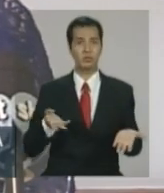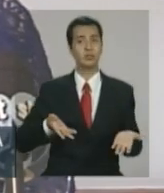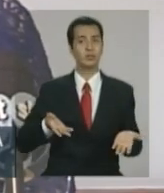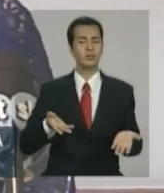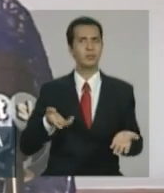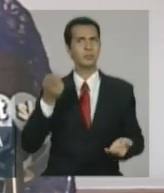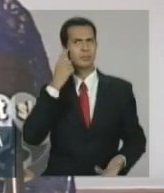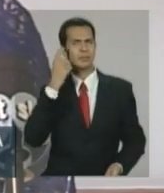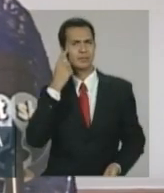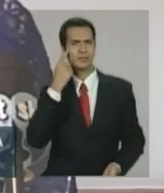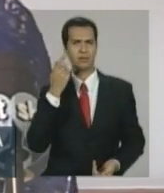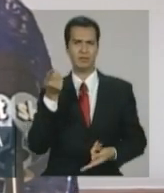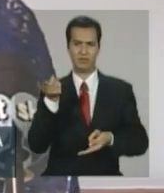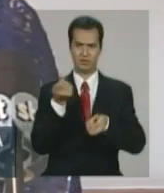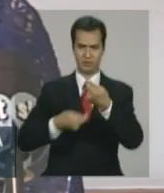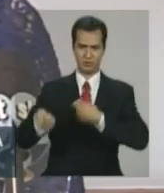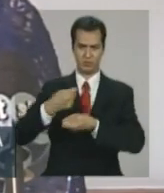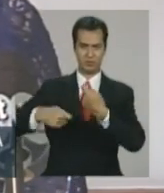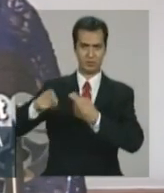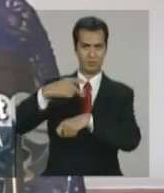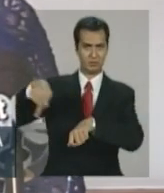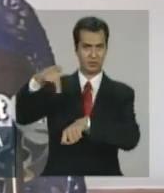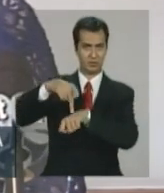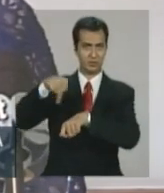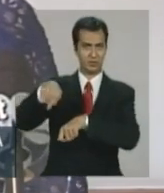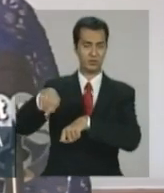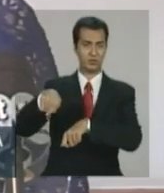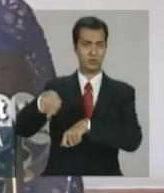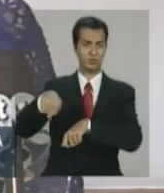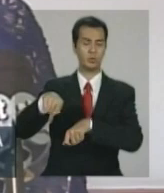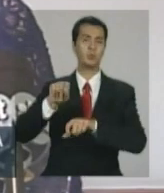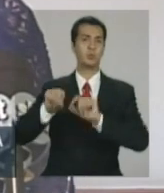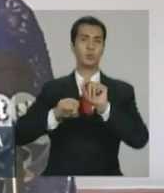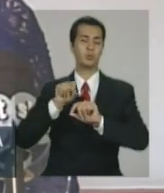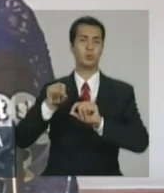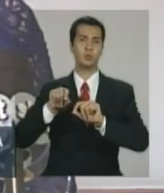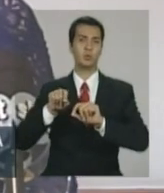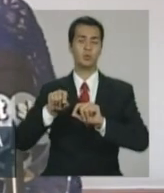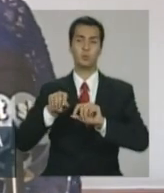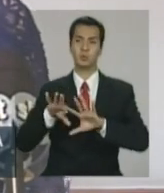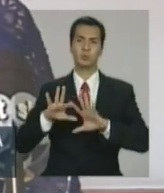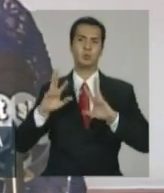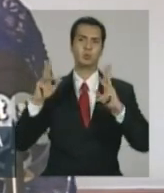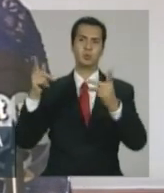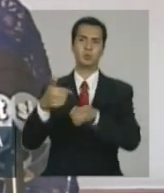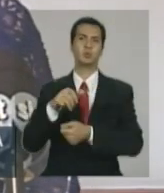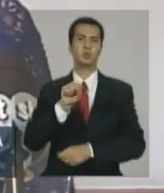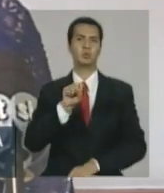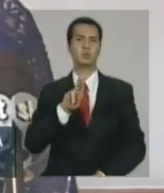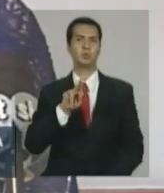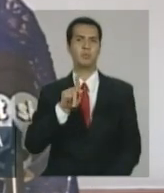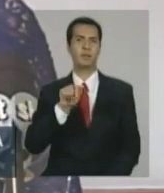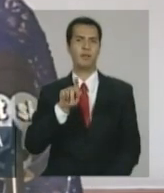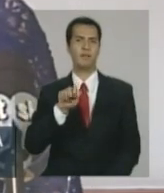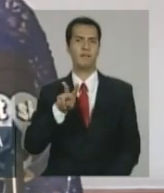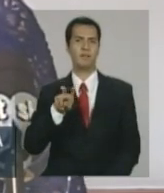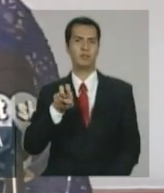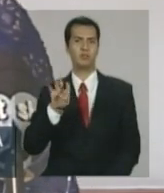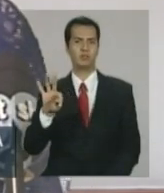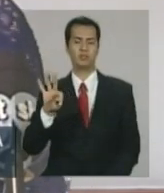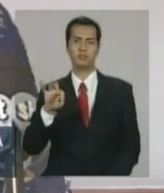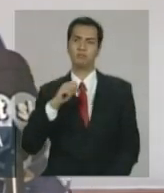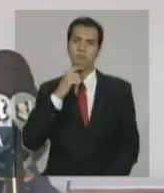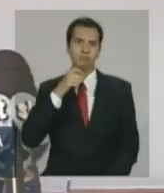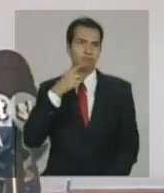aprumar uma economia só na base de todo mundo fazendo superávit. Sim,